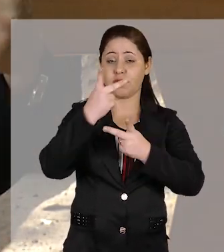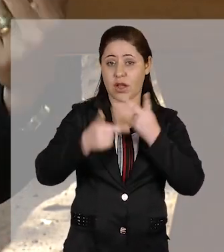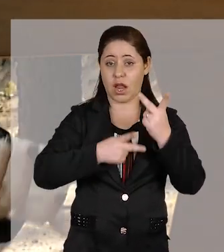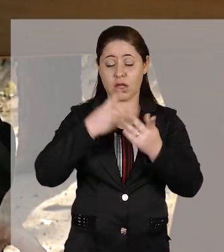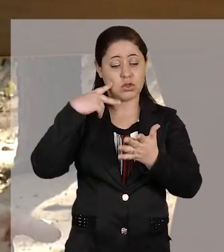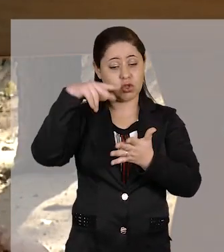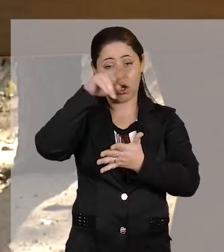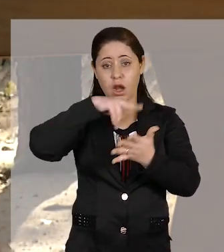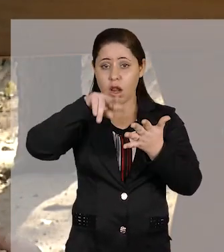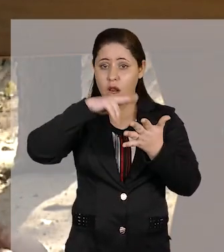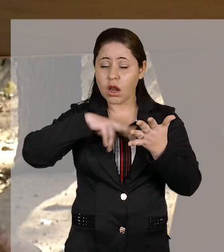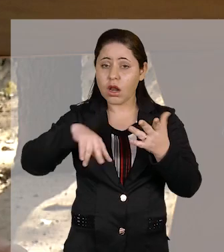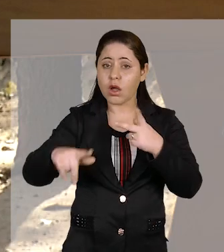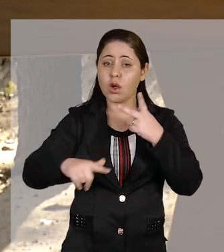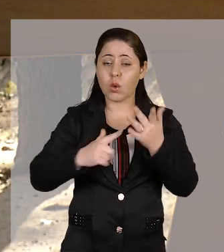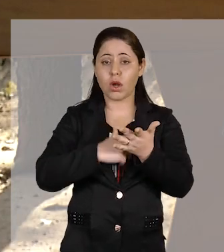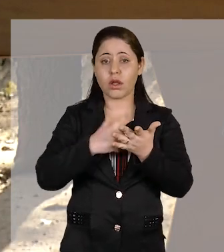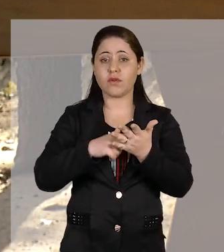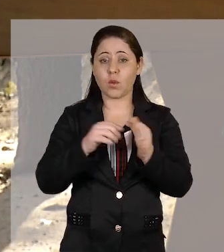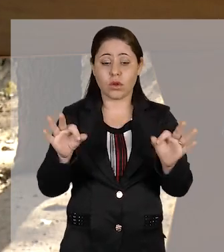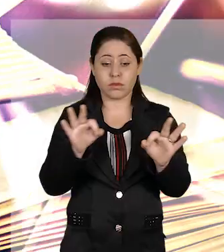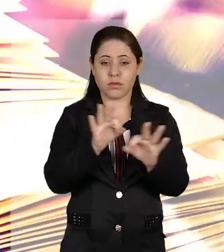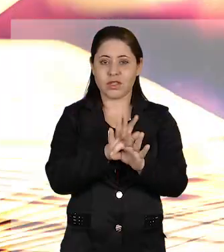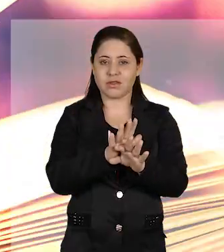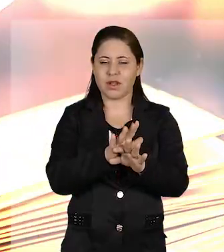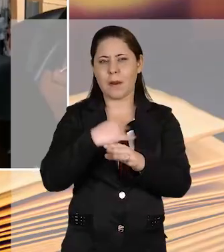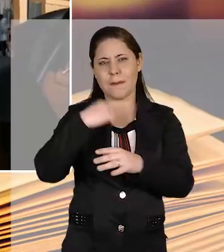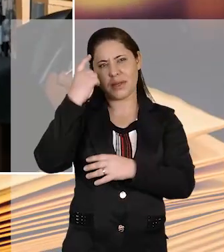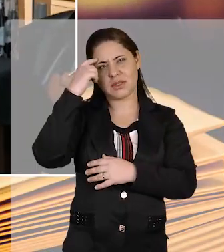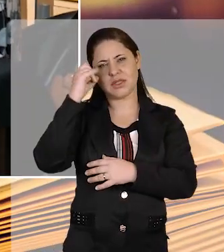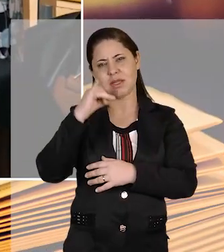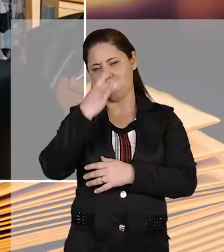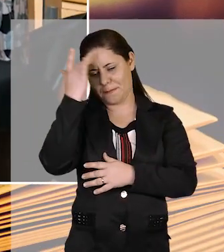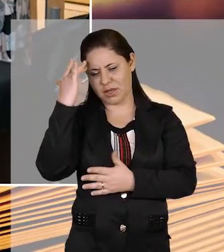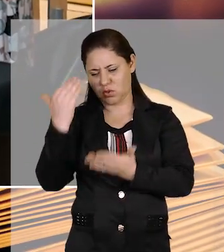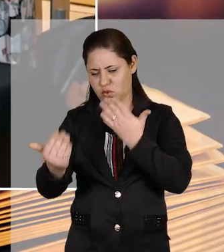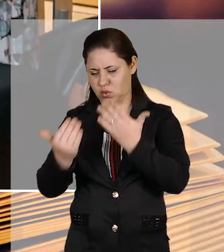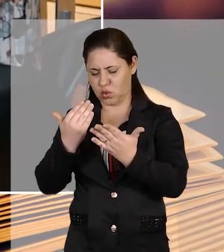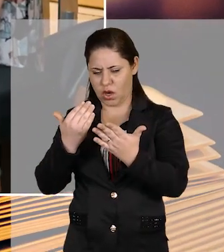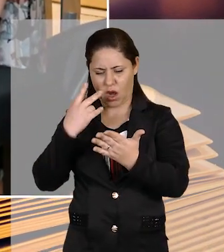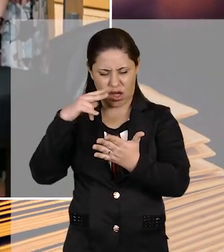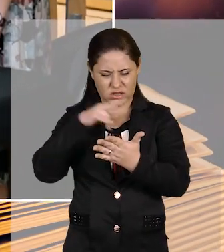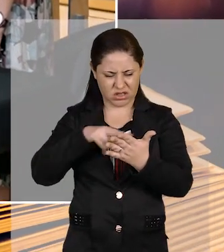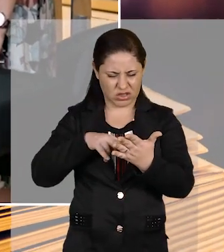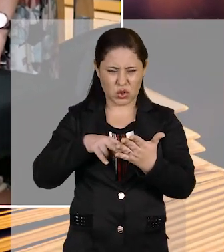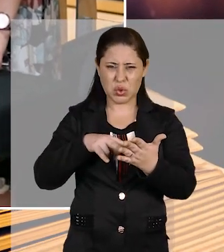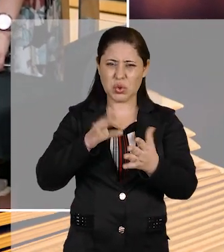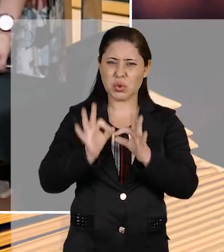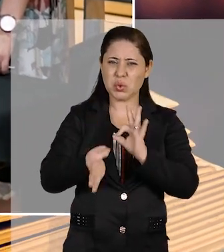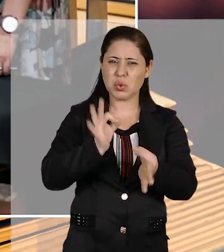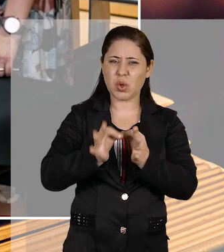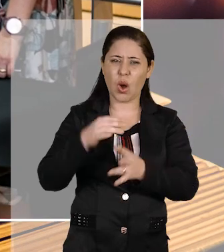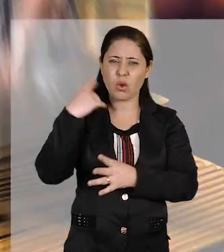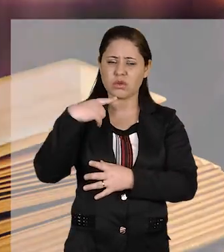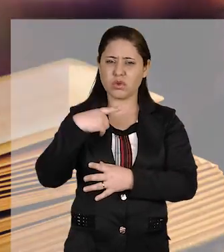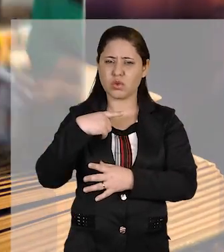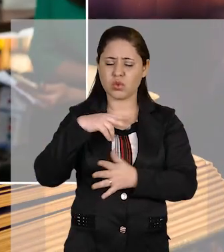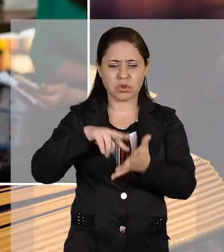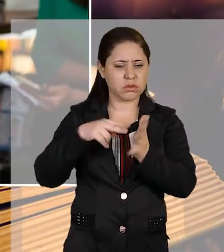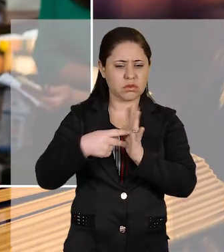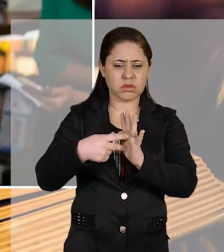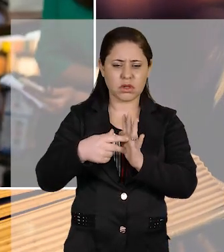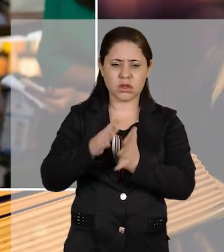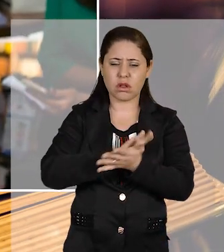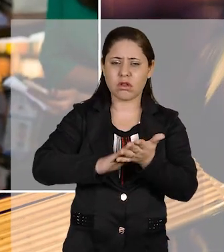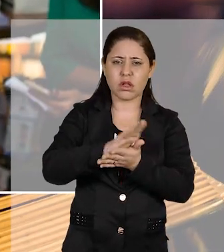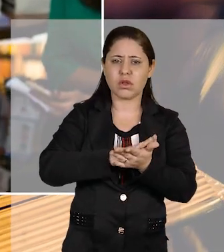que gostariam de ler esse livro quando ele estivesse pronto. E aí eu pensei, imagina essas pessoas lendo vários termos jurídicos sem explicação. Então, os